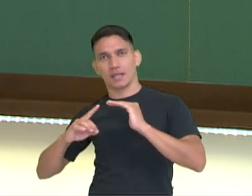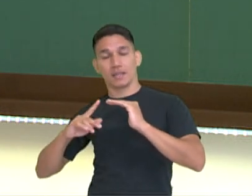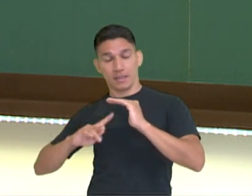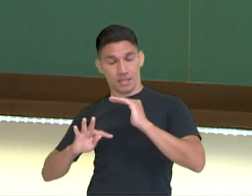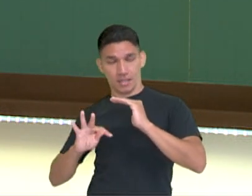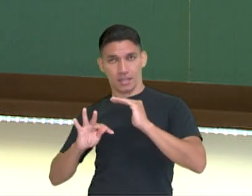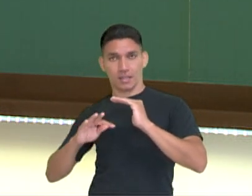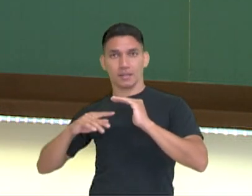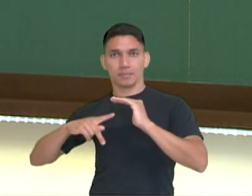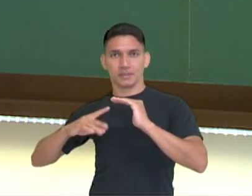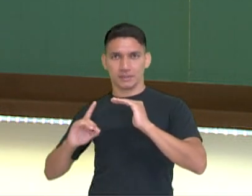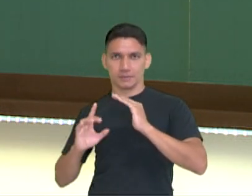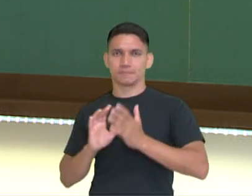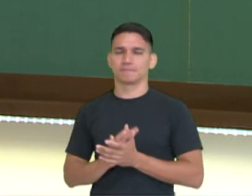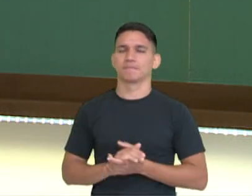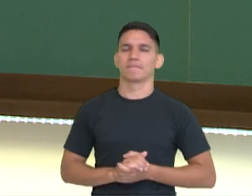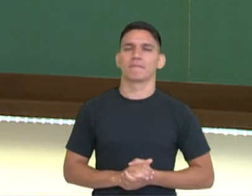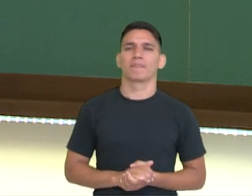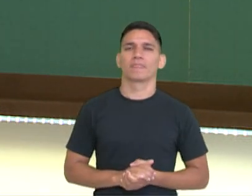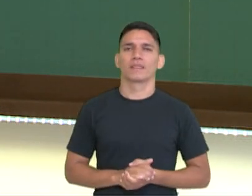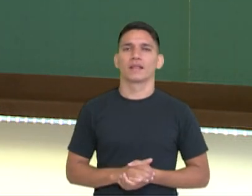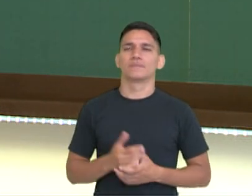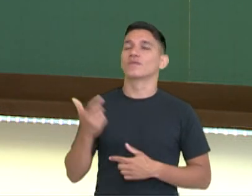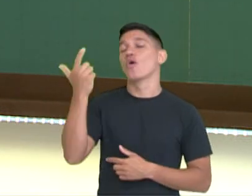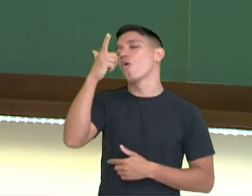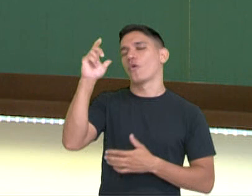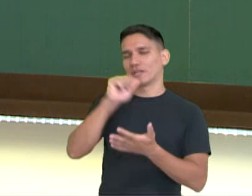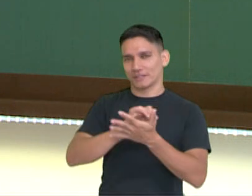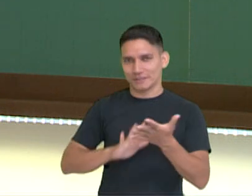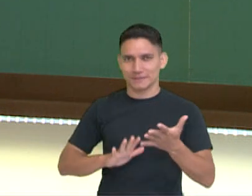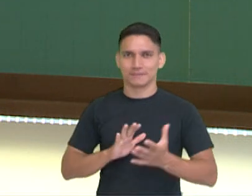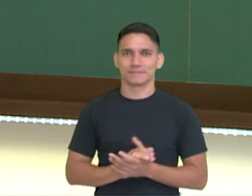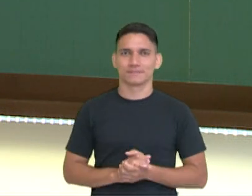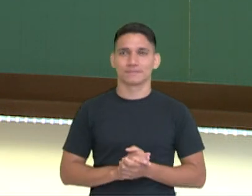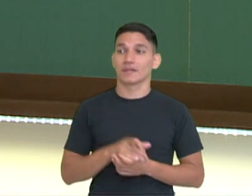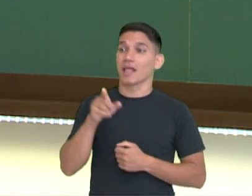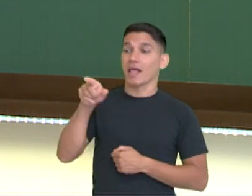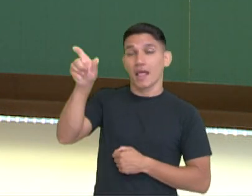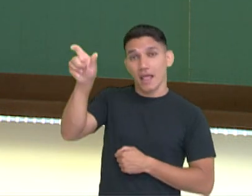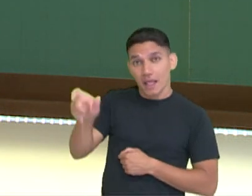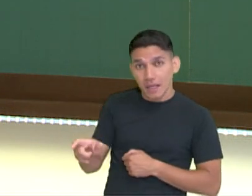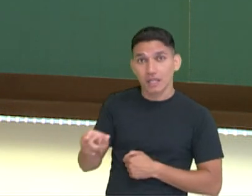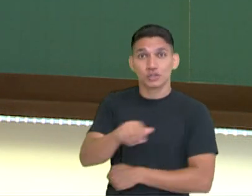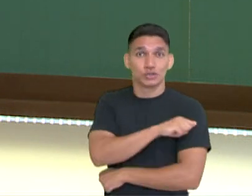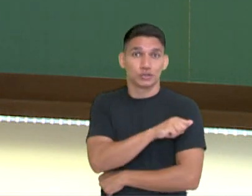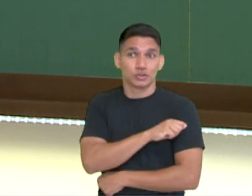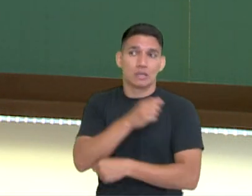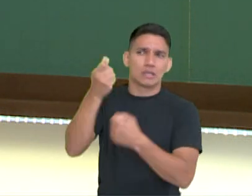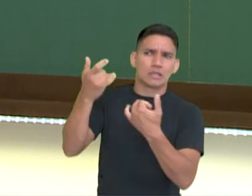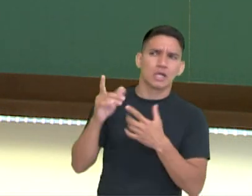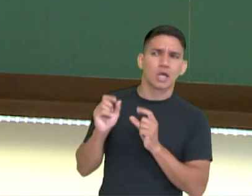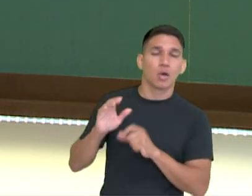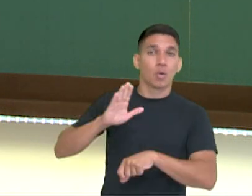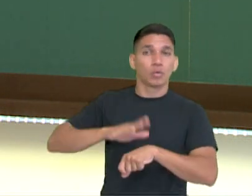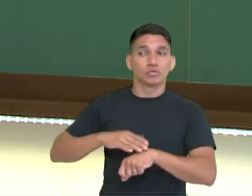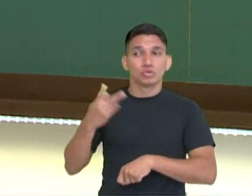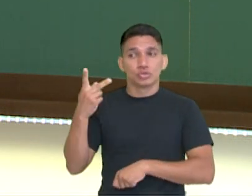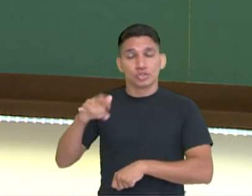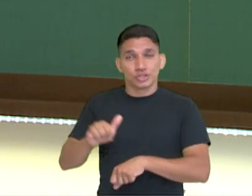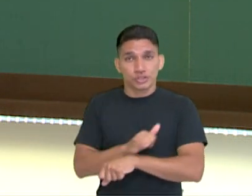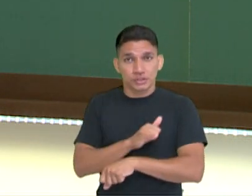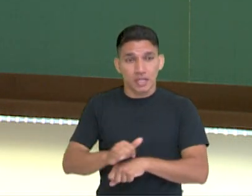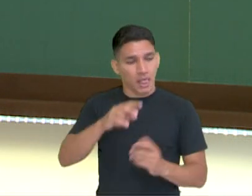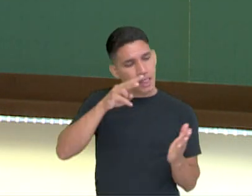dela, possivelmente. Outra atividade. A estudante comenta que, por meio da leitura, ela